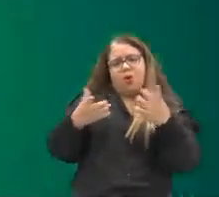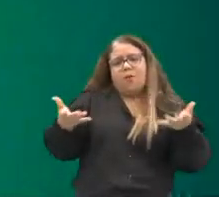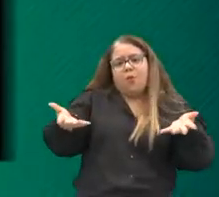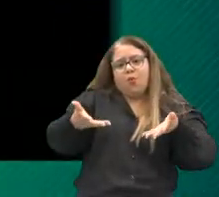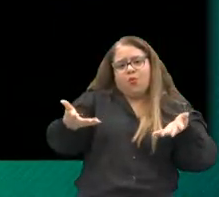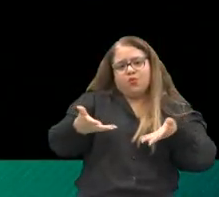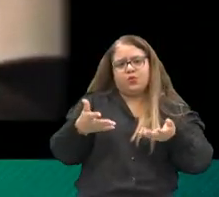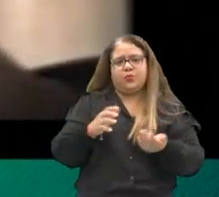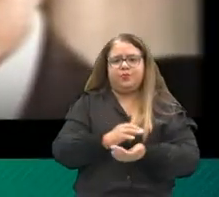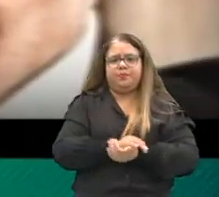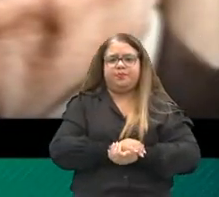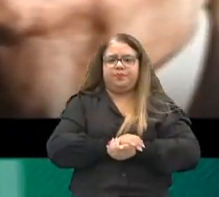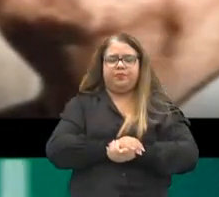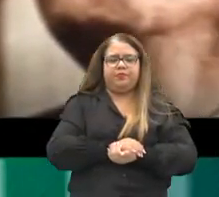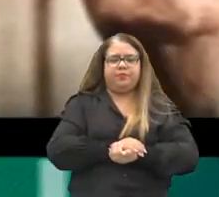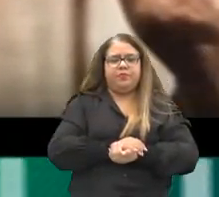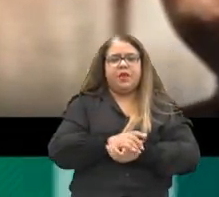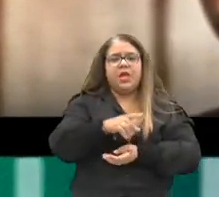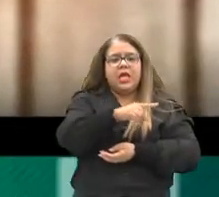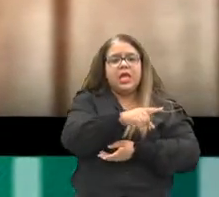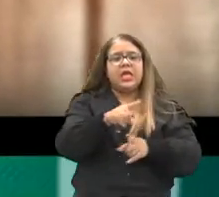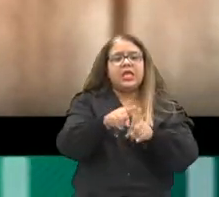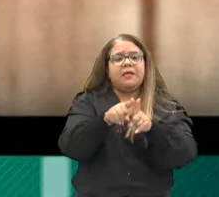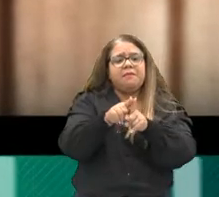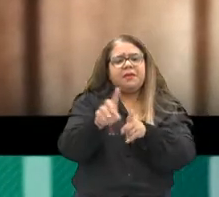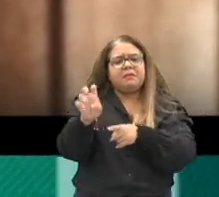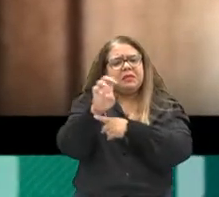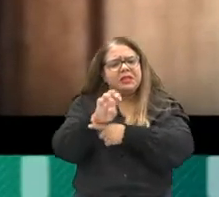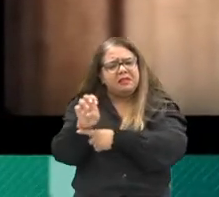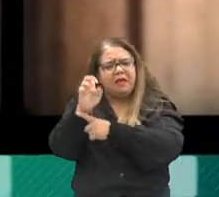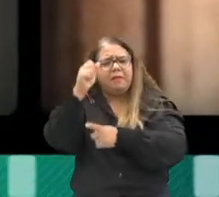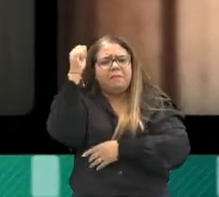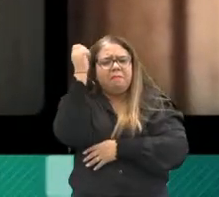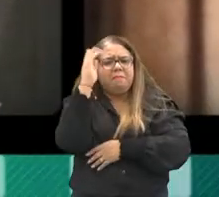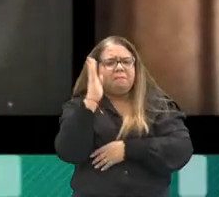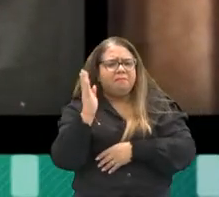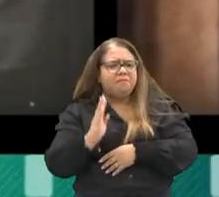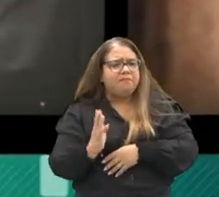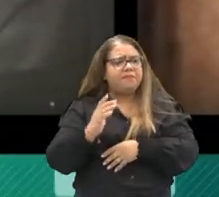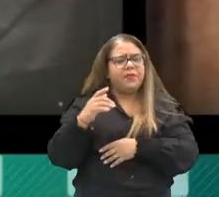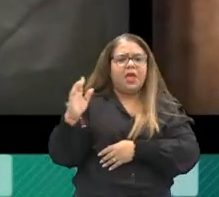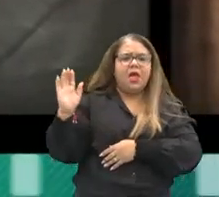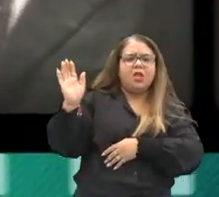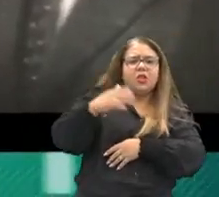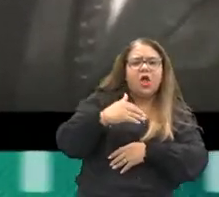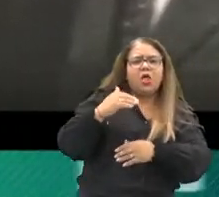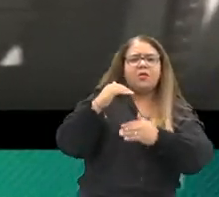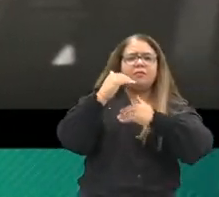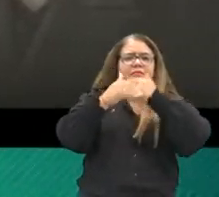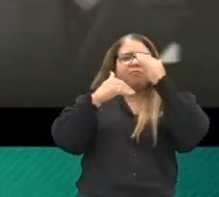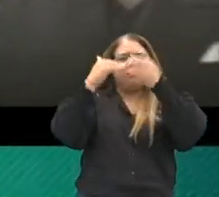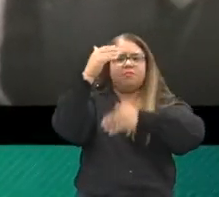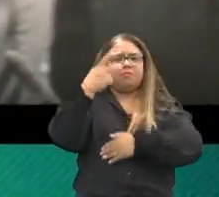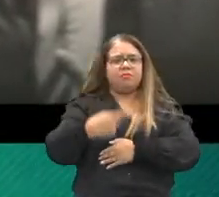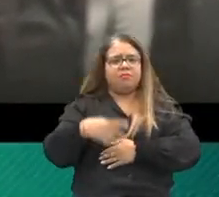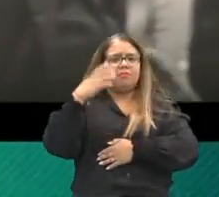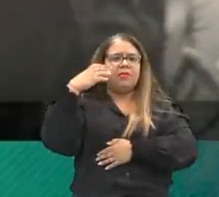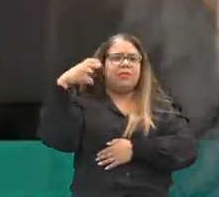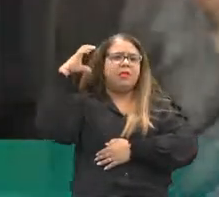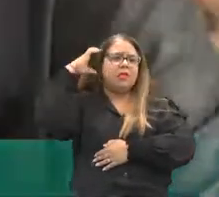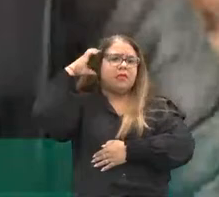hoje. Filindo Miller foi um estadista brasileiro que trouxe desenvolvimento para Cuiabá. Ele